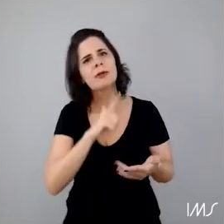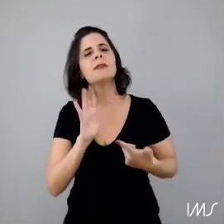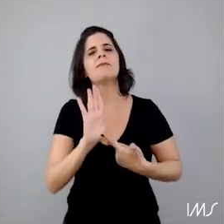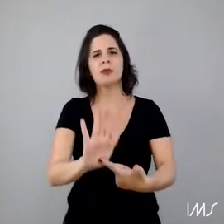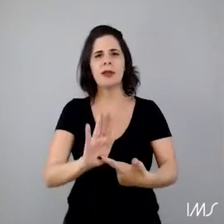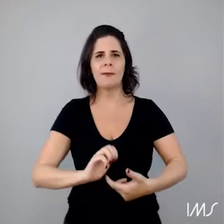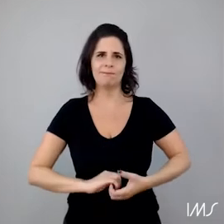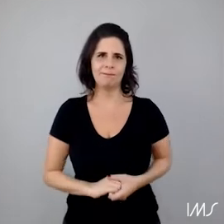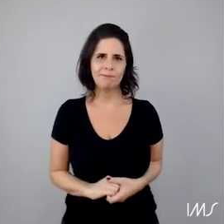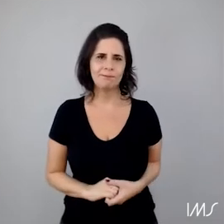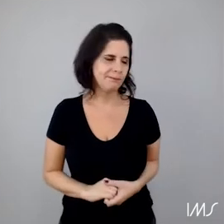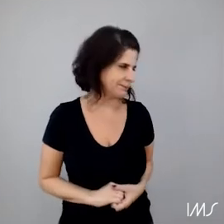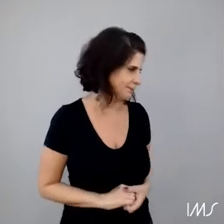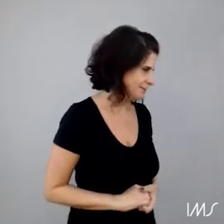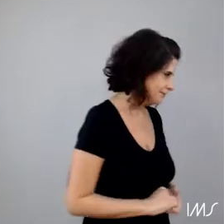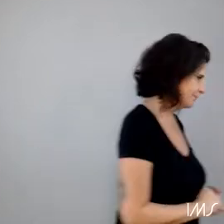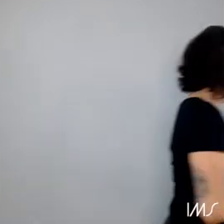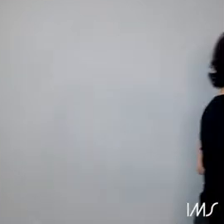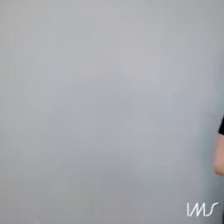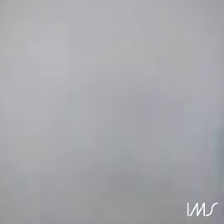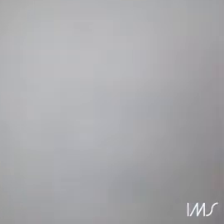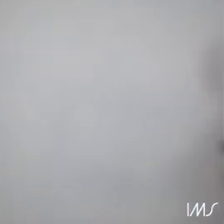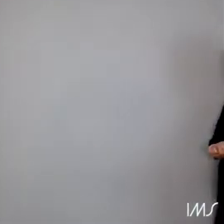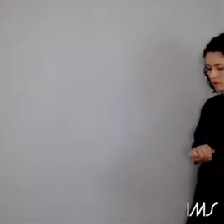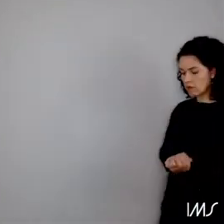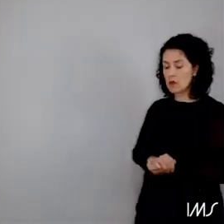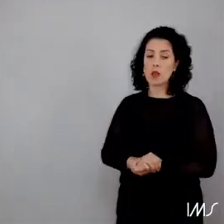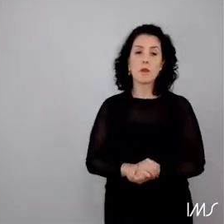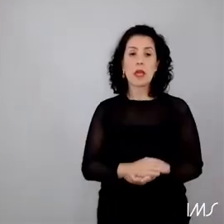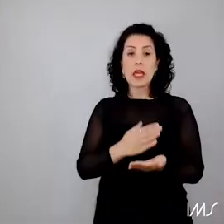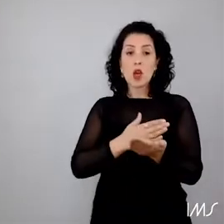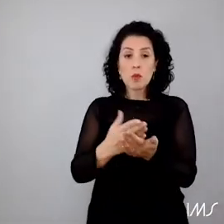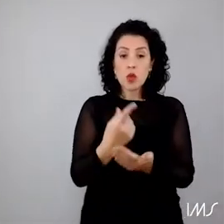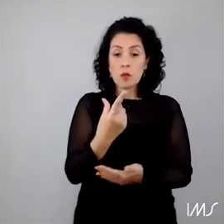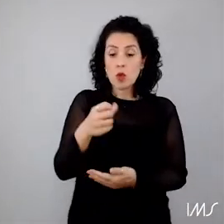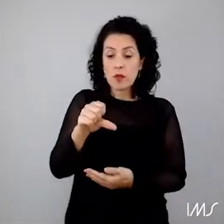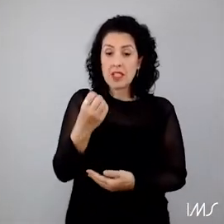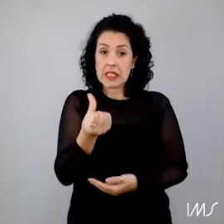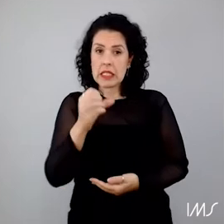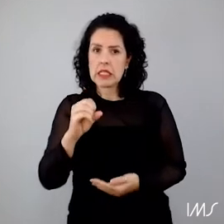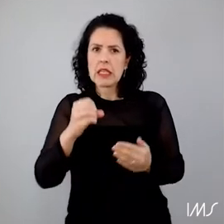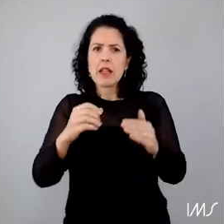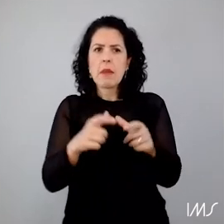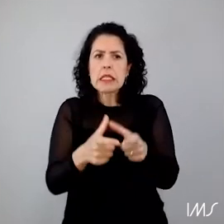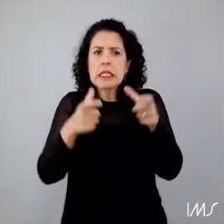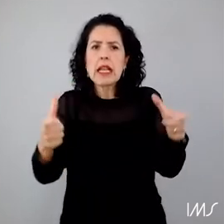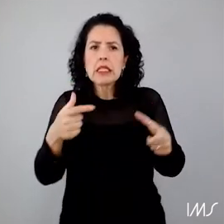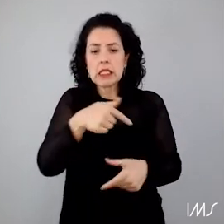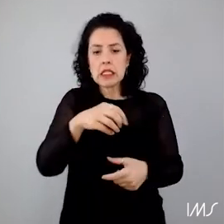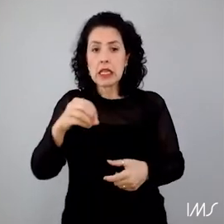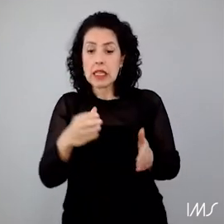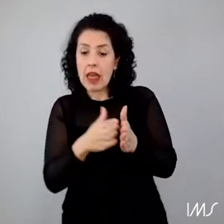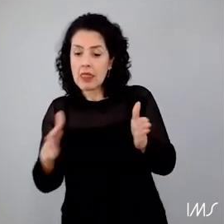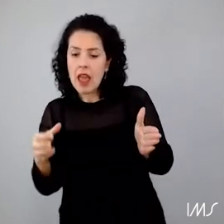ciclo, brevemente aqui acima descrito, inaugurado ainda na década de 60, mas que cresce e se legitima na década de 70